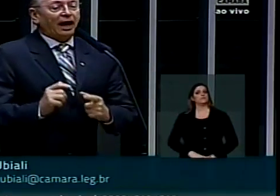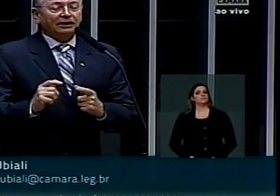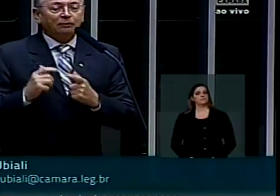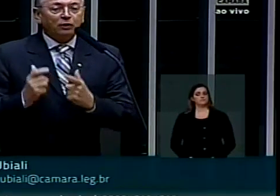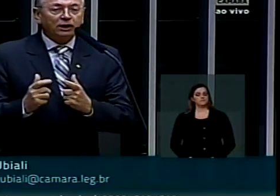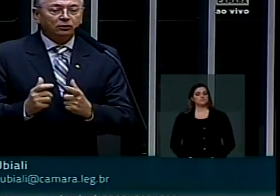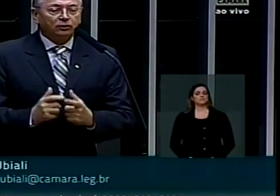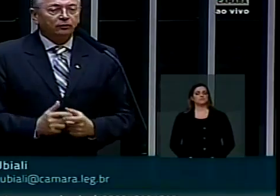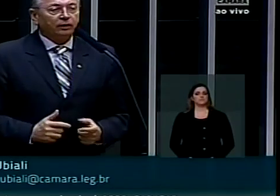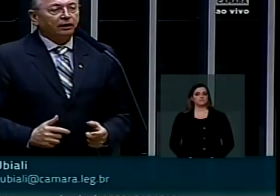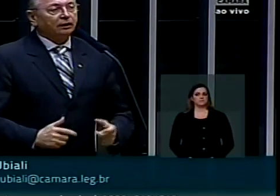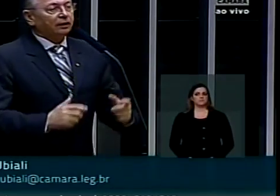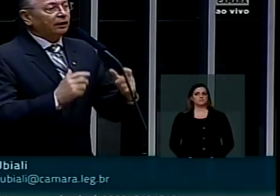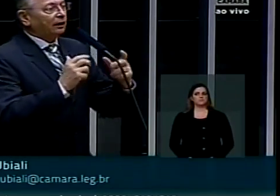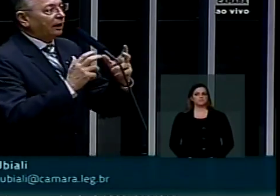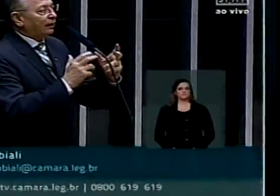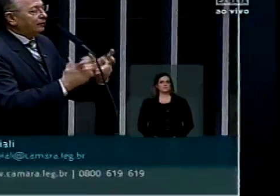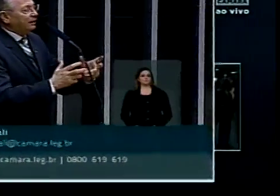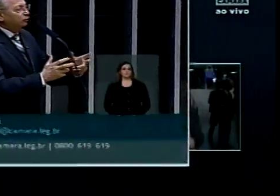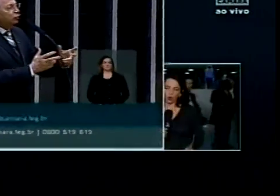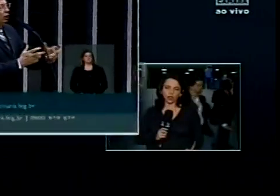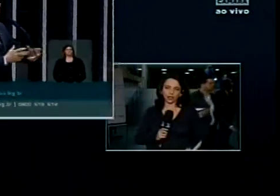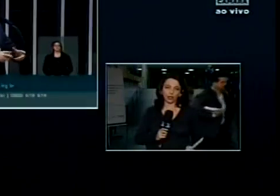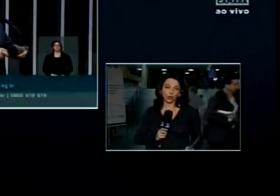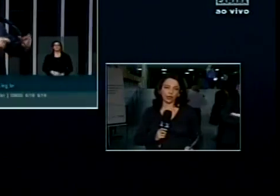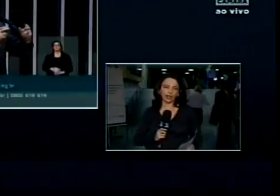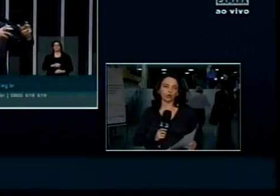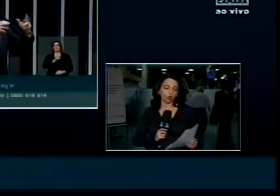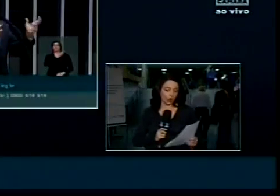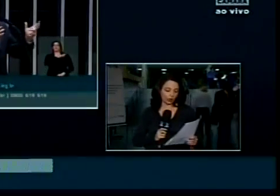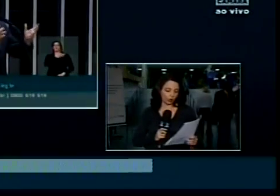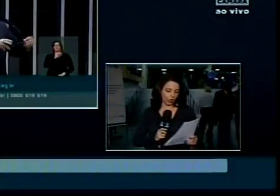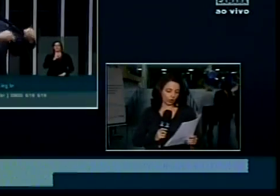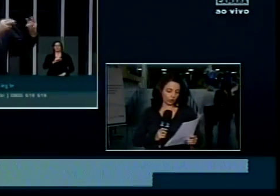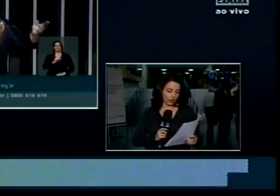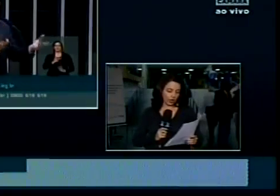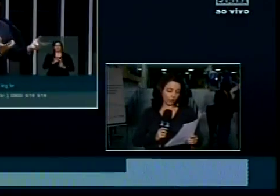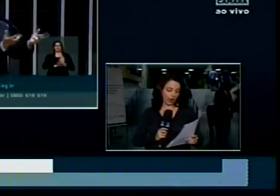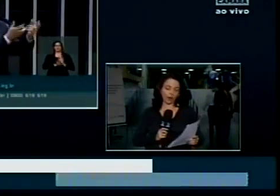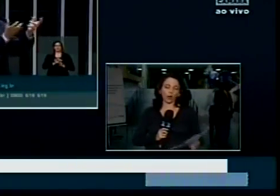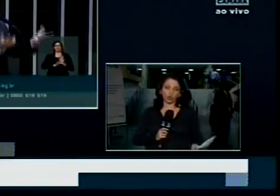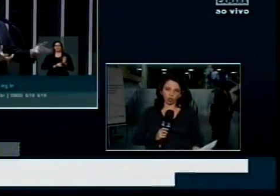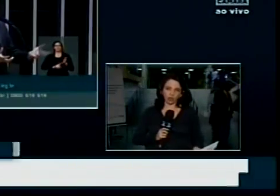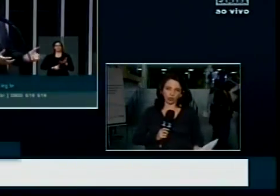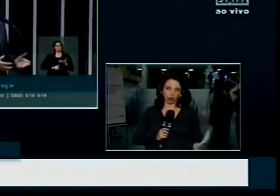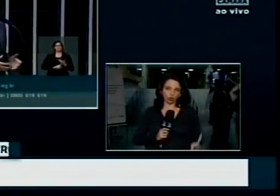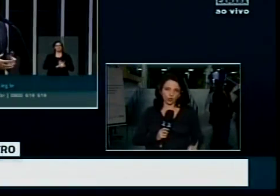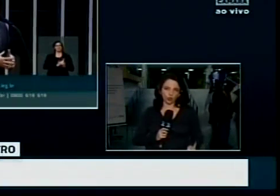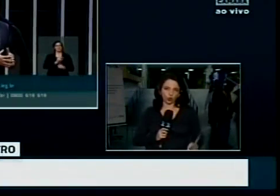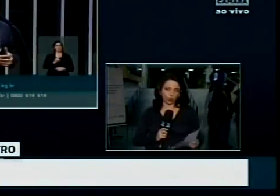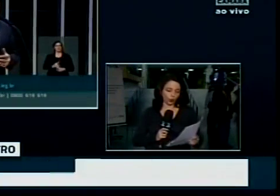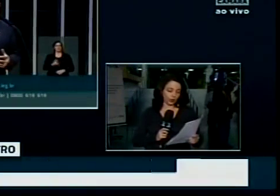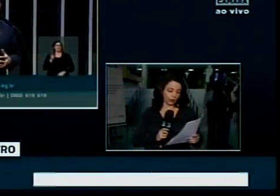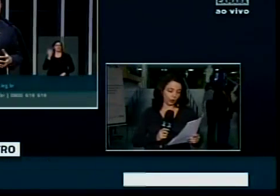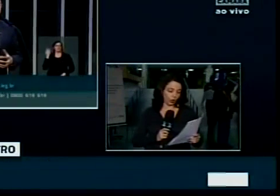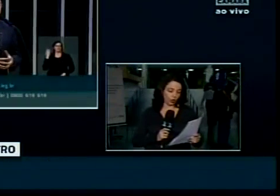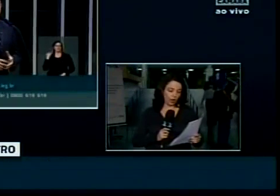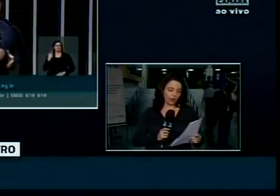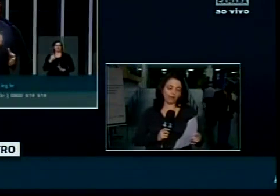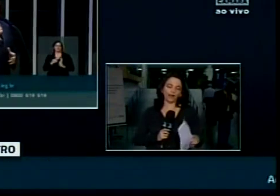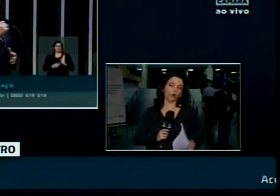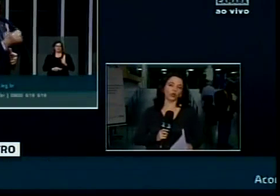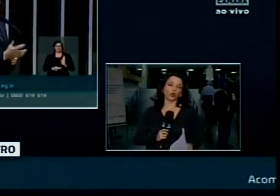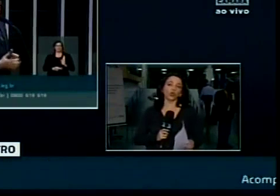atribuindo não só aquele texto de intenções, como sempre foi esse projeto